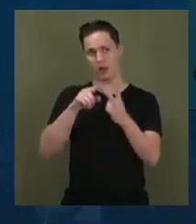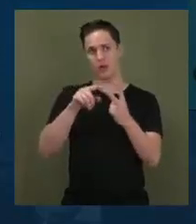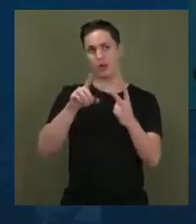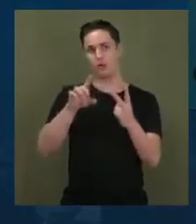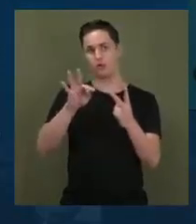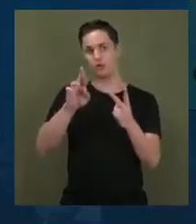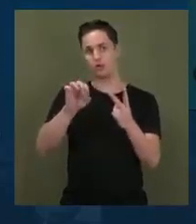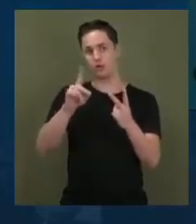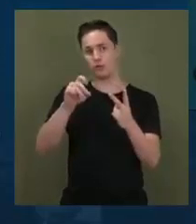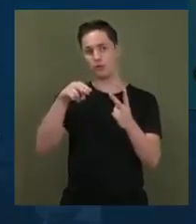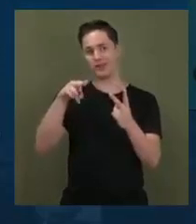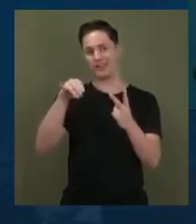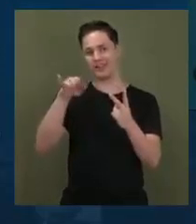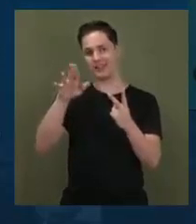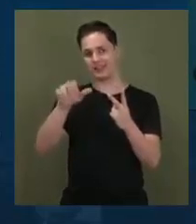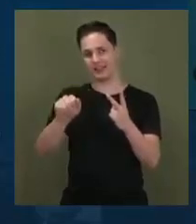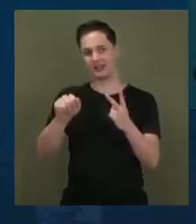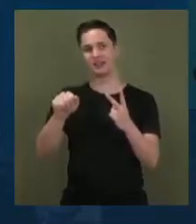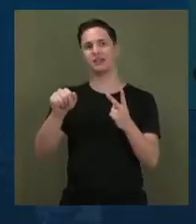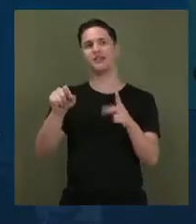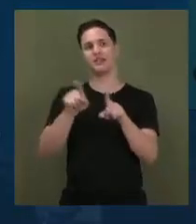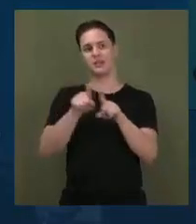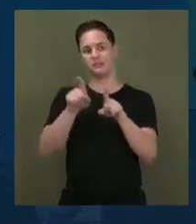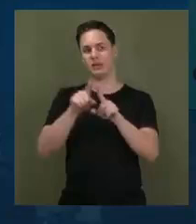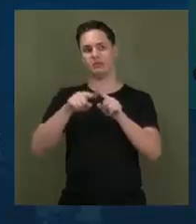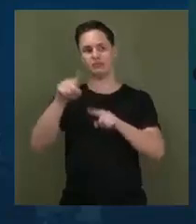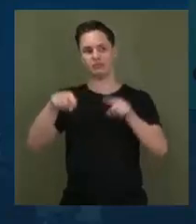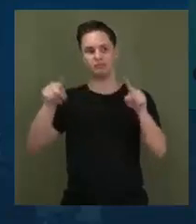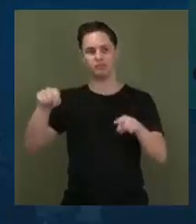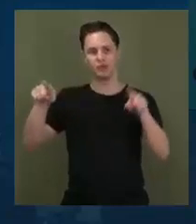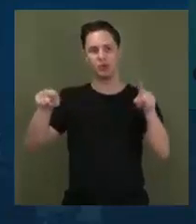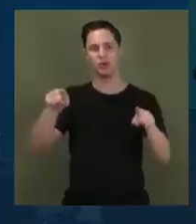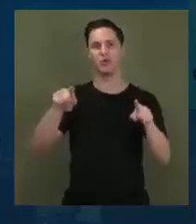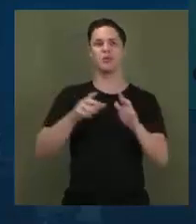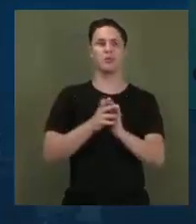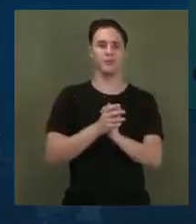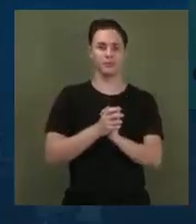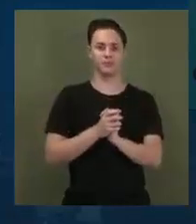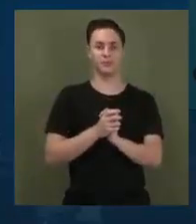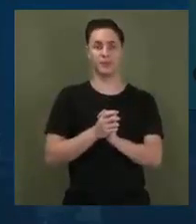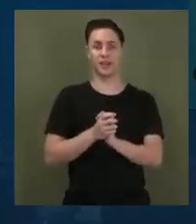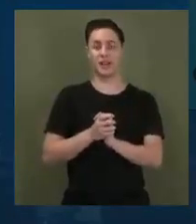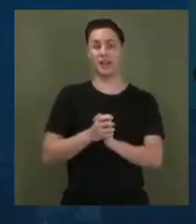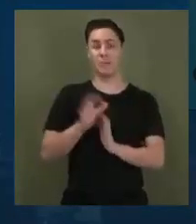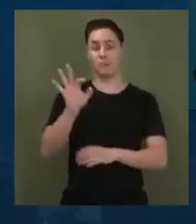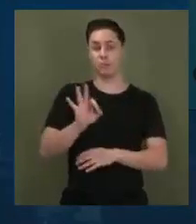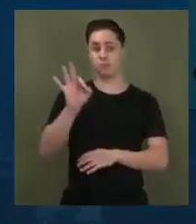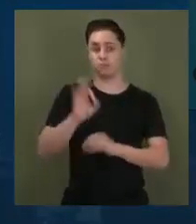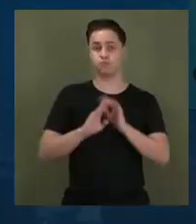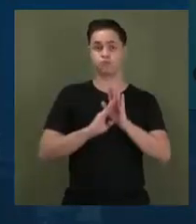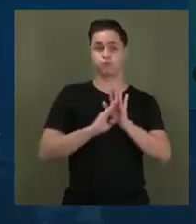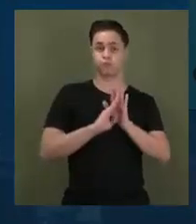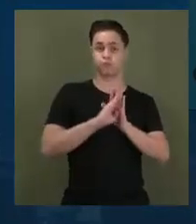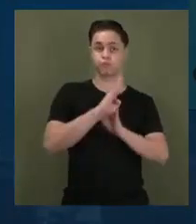cardíaca alterada. E BNP também cardíaco, 7,4%. A taxa é muito alta